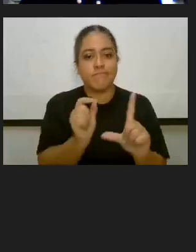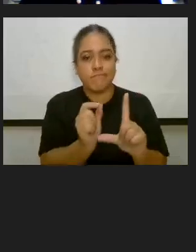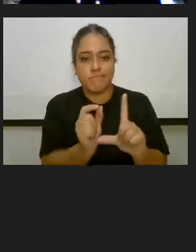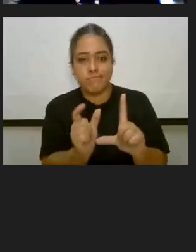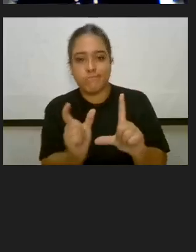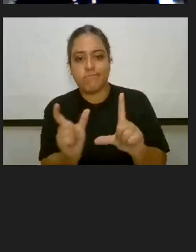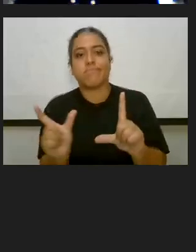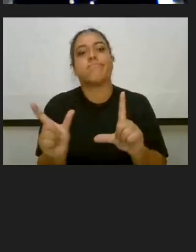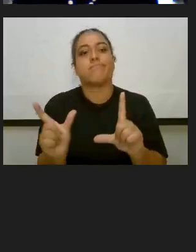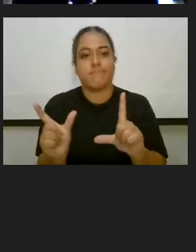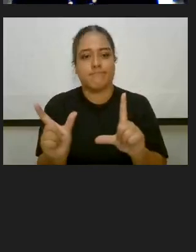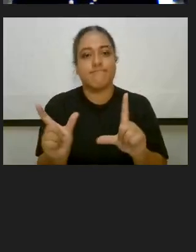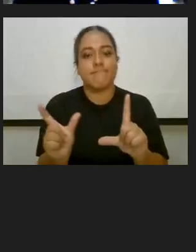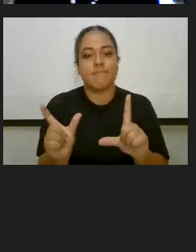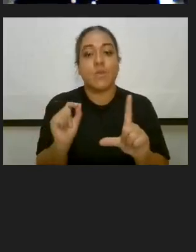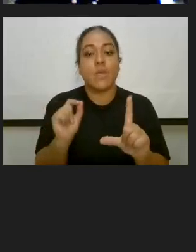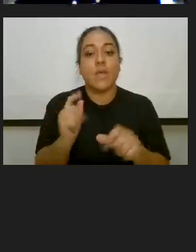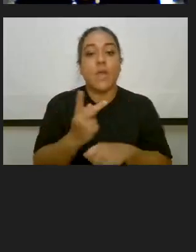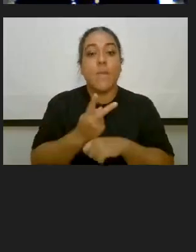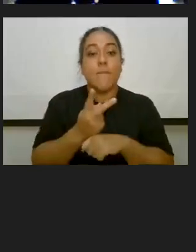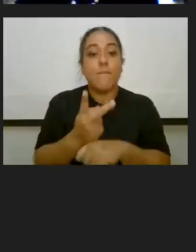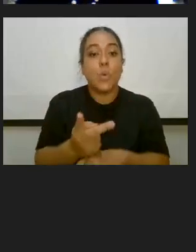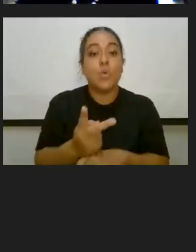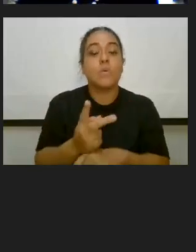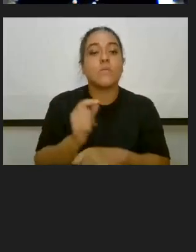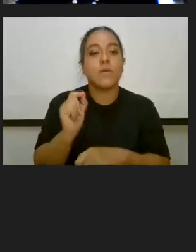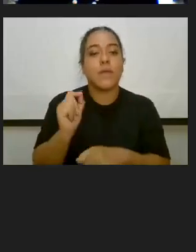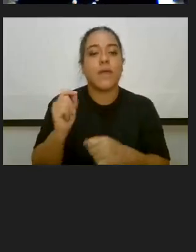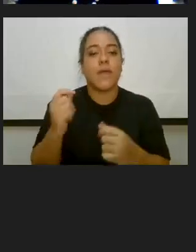significativa, a busca pelo atendimento psicológico